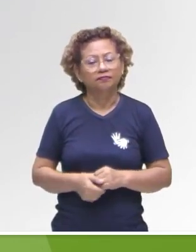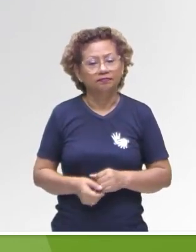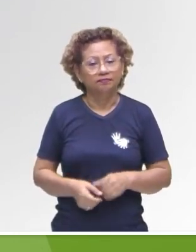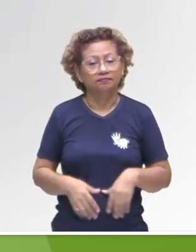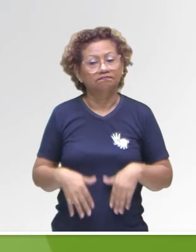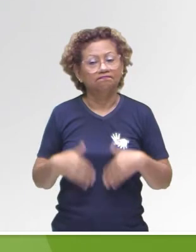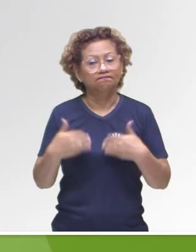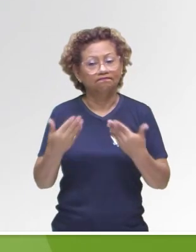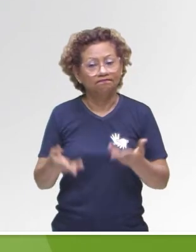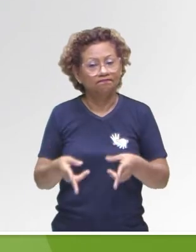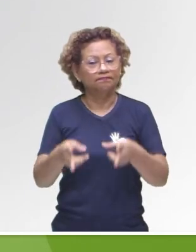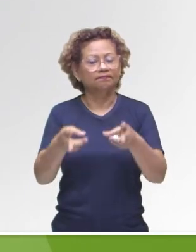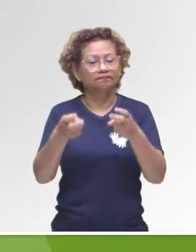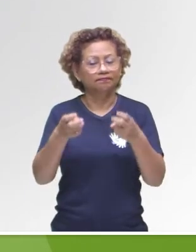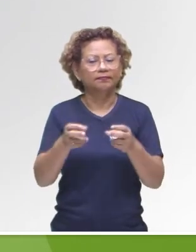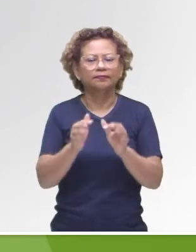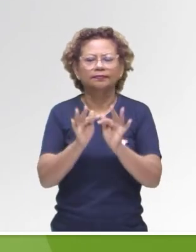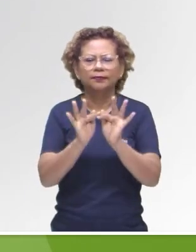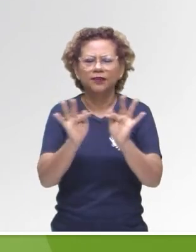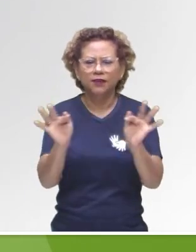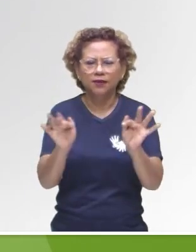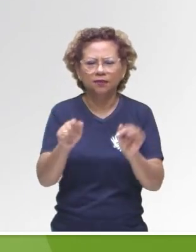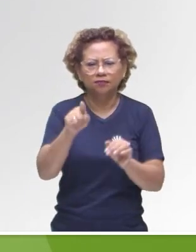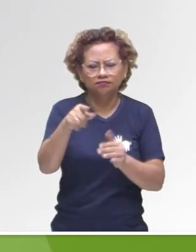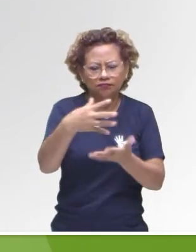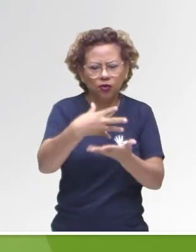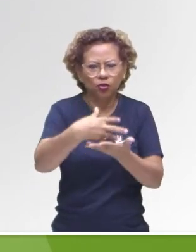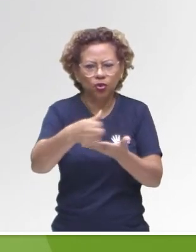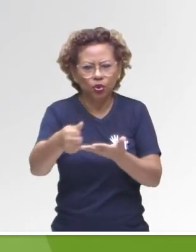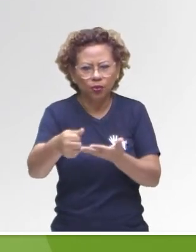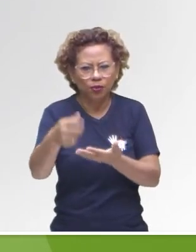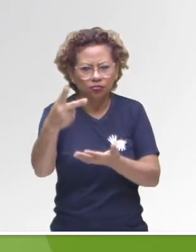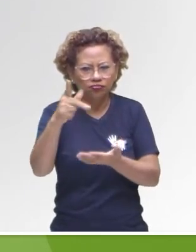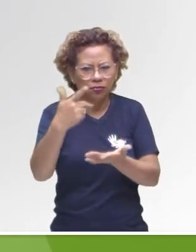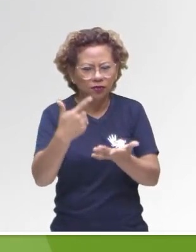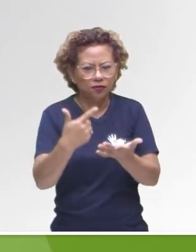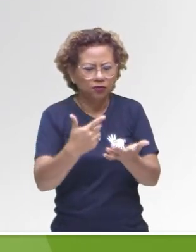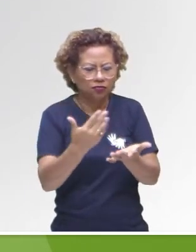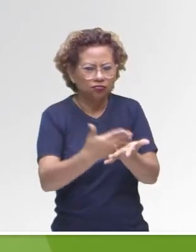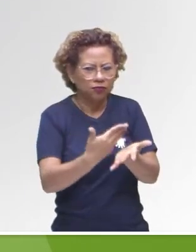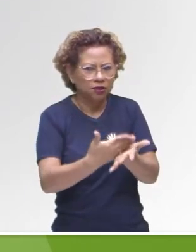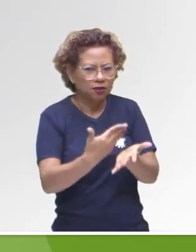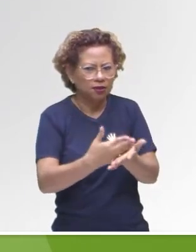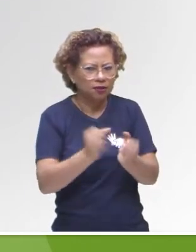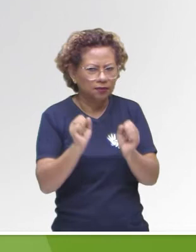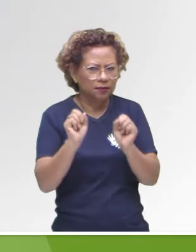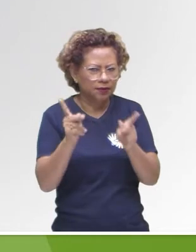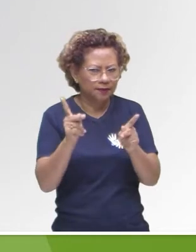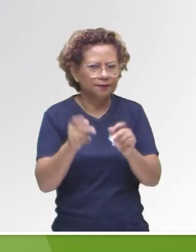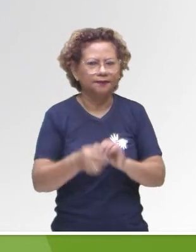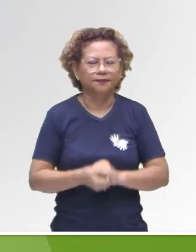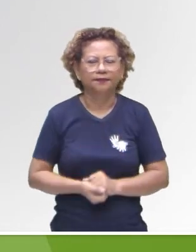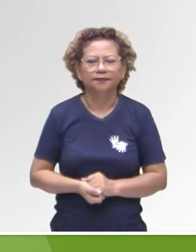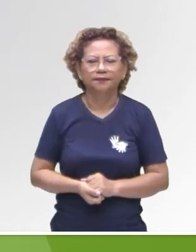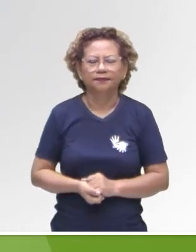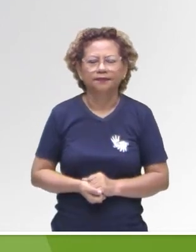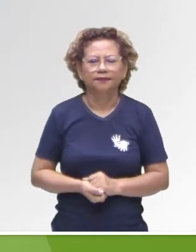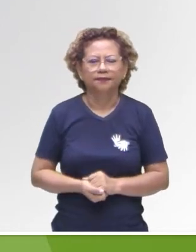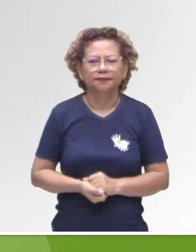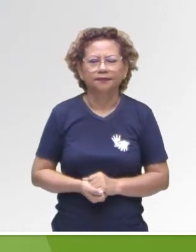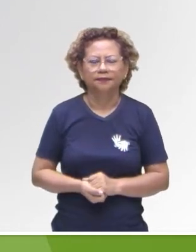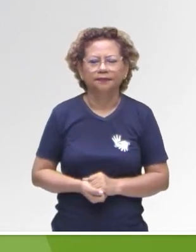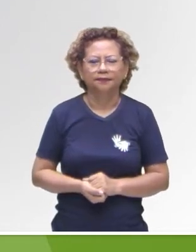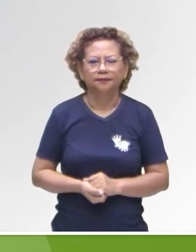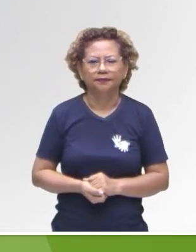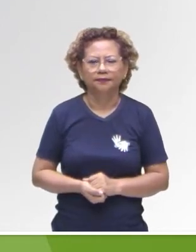por essa expressão simples. C é igual a Q sobre ΔV. Muito bem.